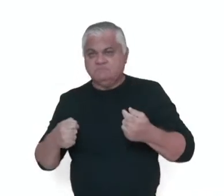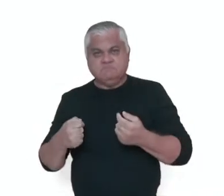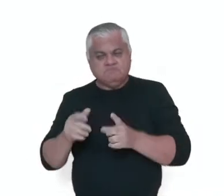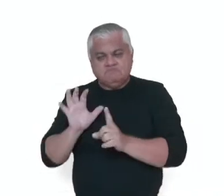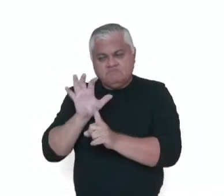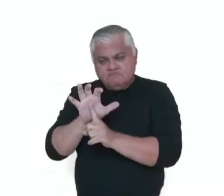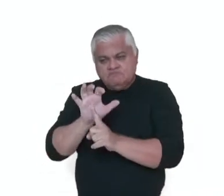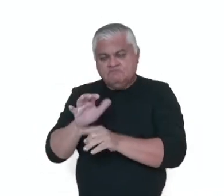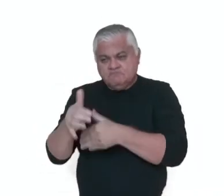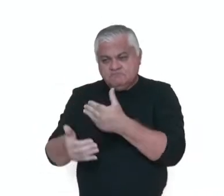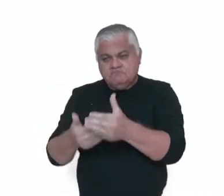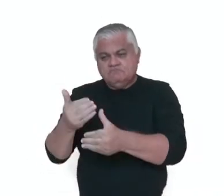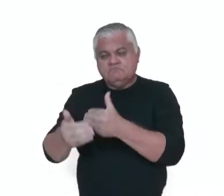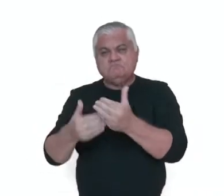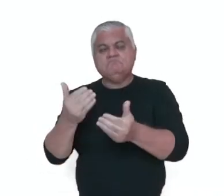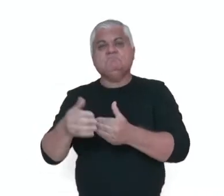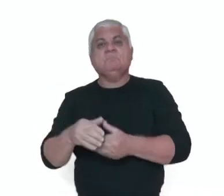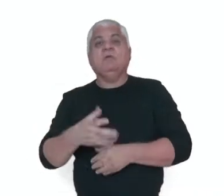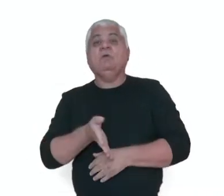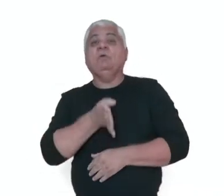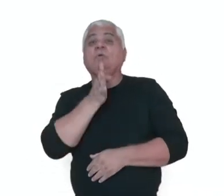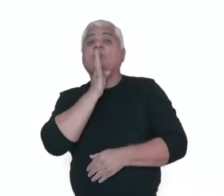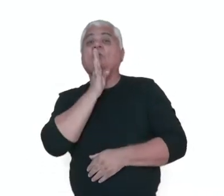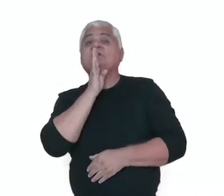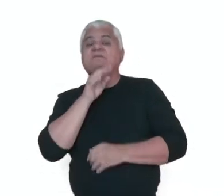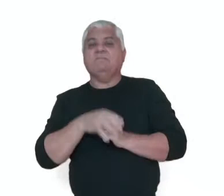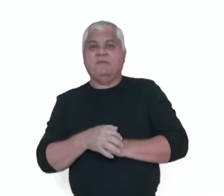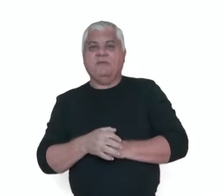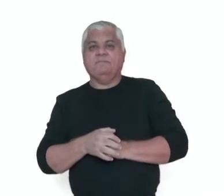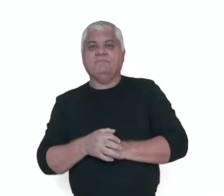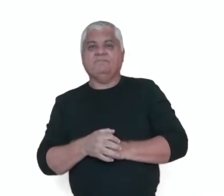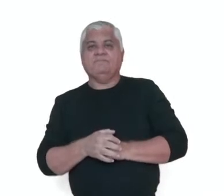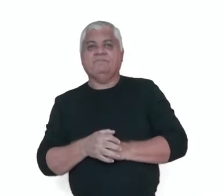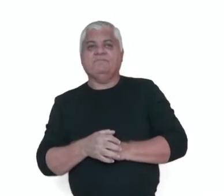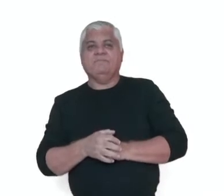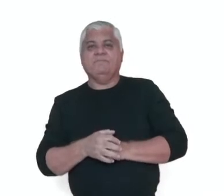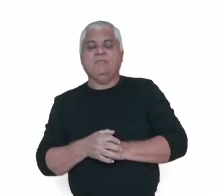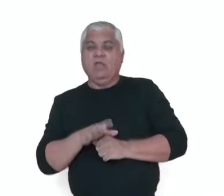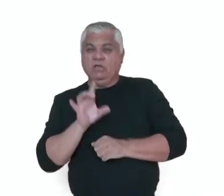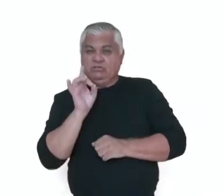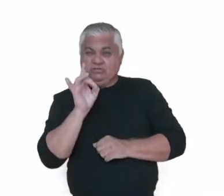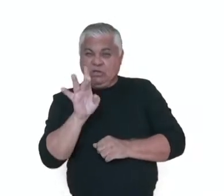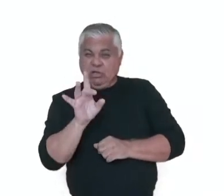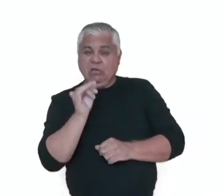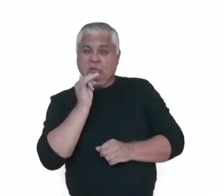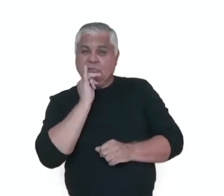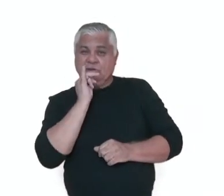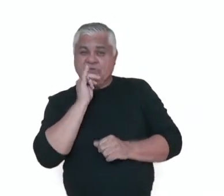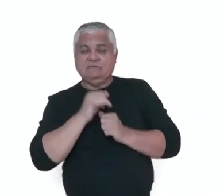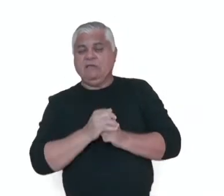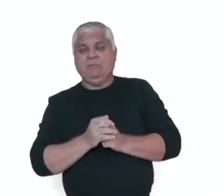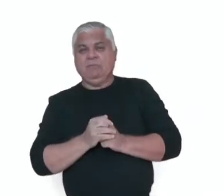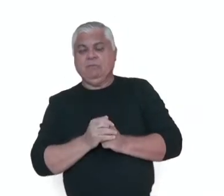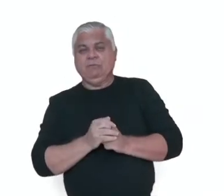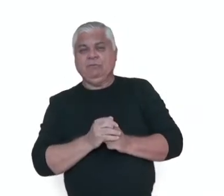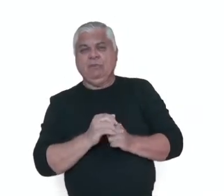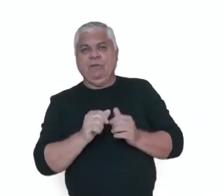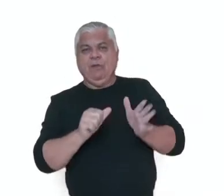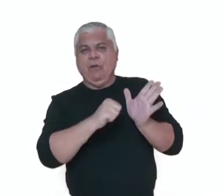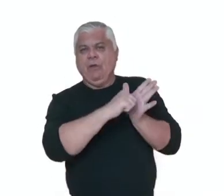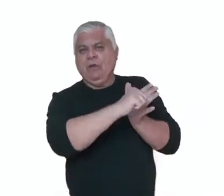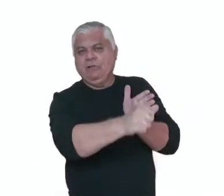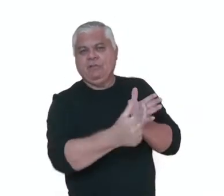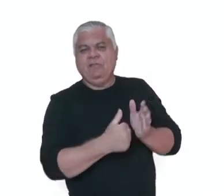sua compreensão como área de conhecimento em sua totalidade, e não apenas fragmentada em rótulos como